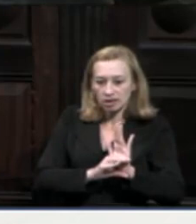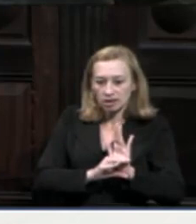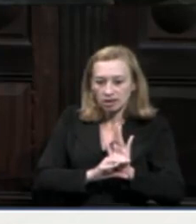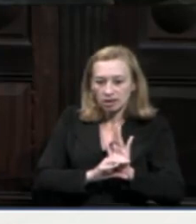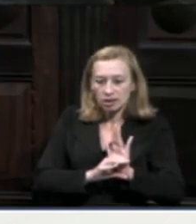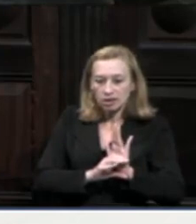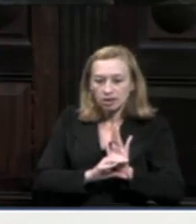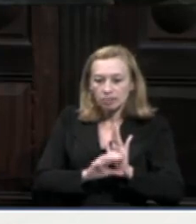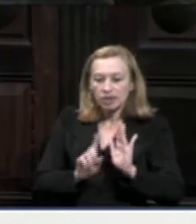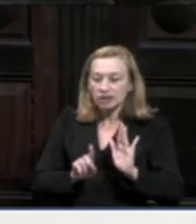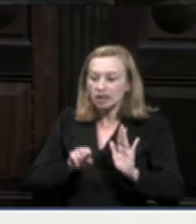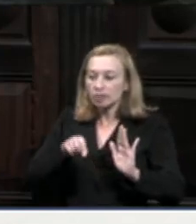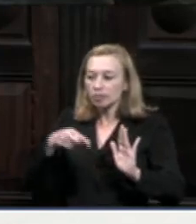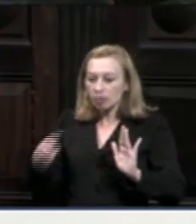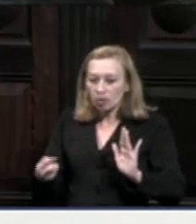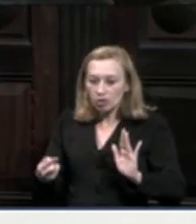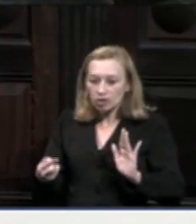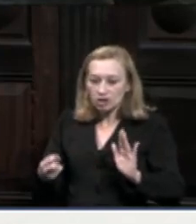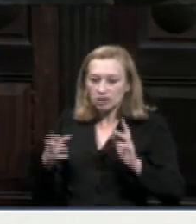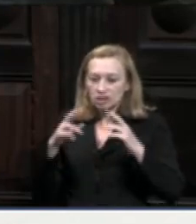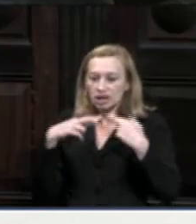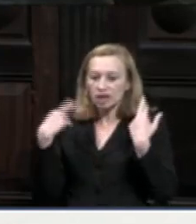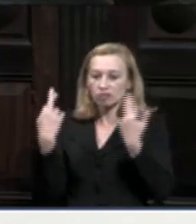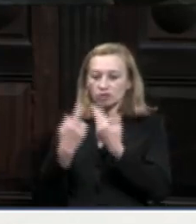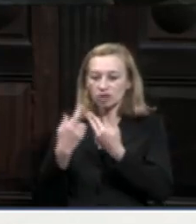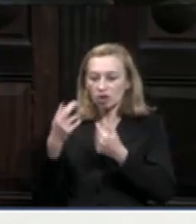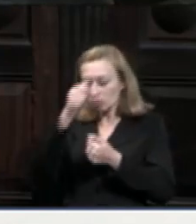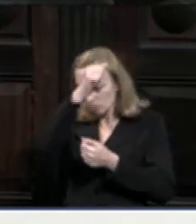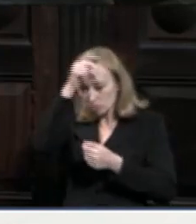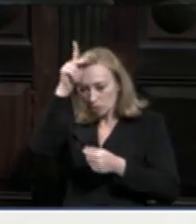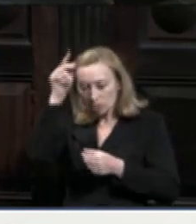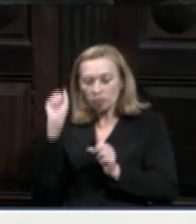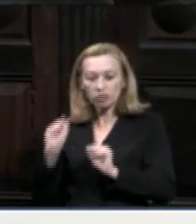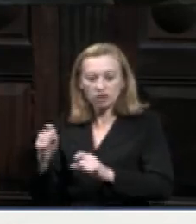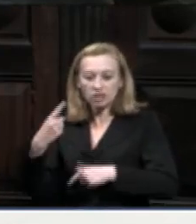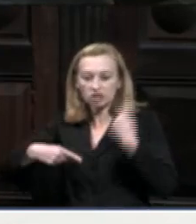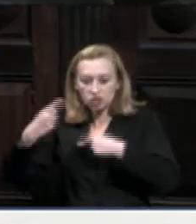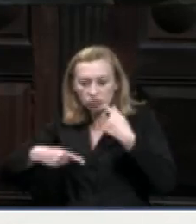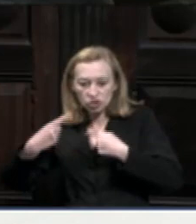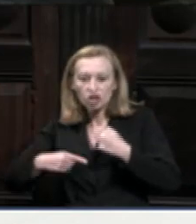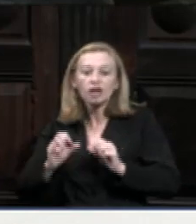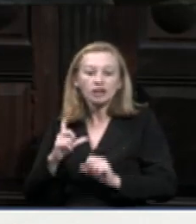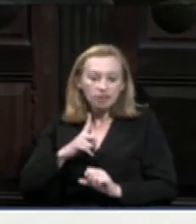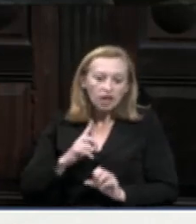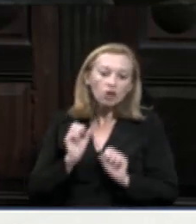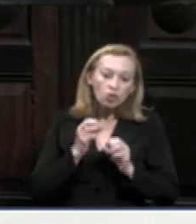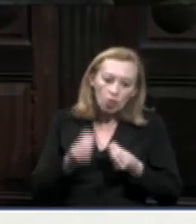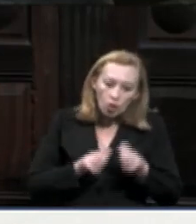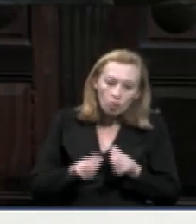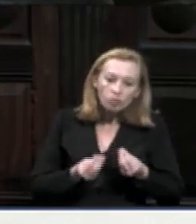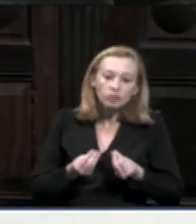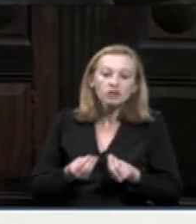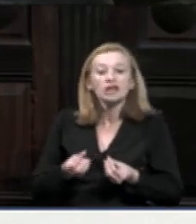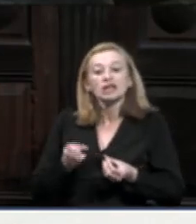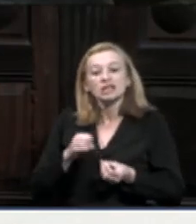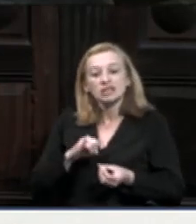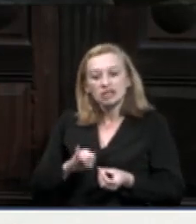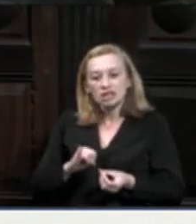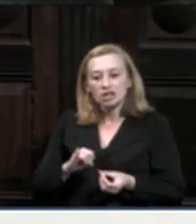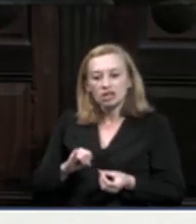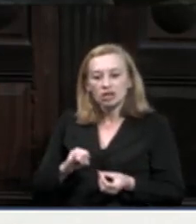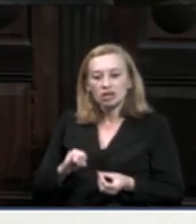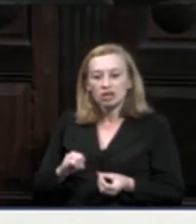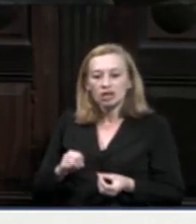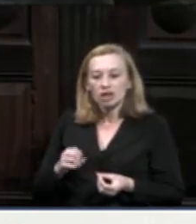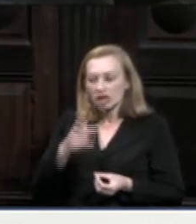essas emendas sejam discutidas na audiência pública. Isso teria como, se momentaneamente os autores das emendas